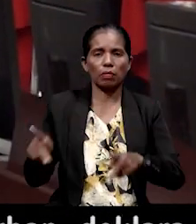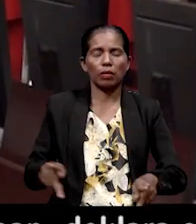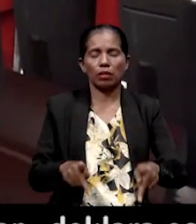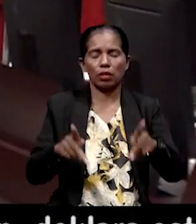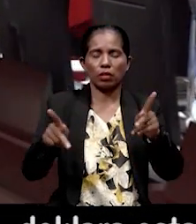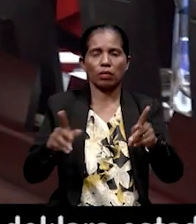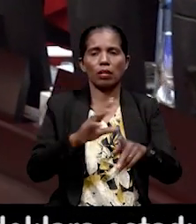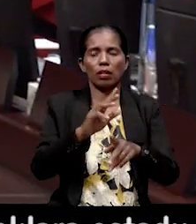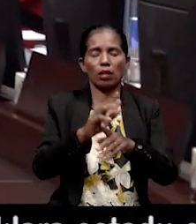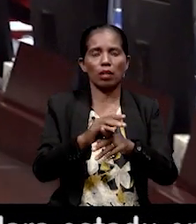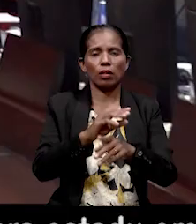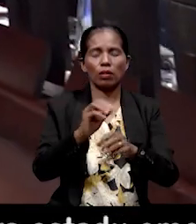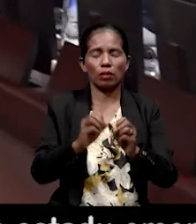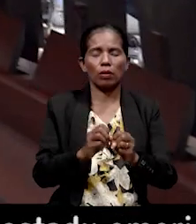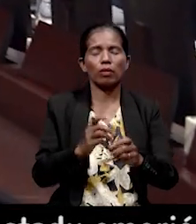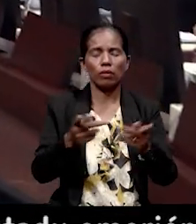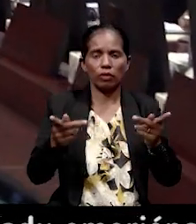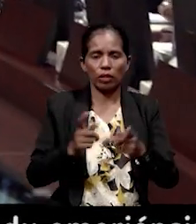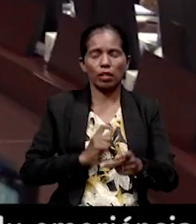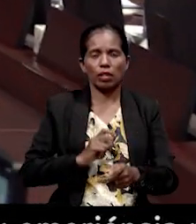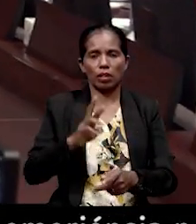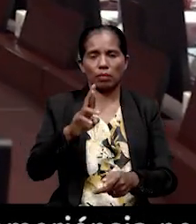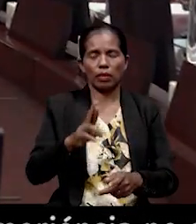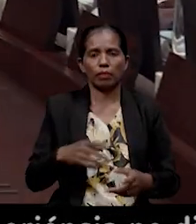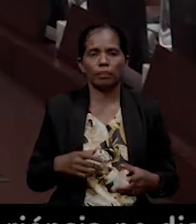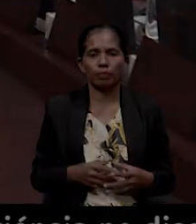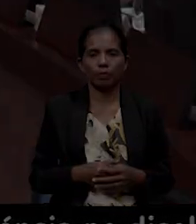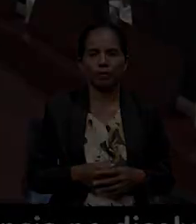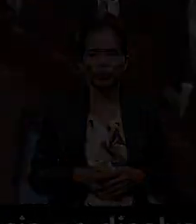no privado ba Porto Tibar. Agustinho da Costa, Ferdi Soares, GMN.